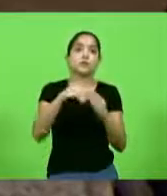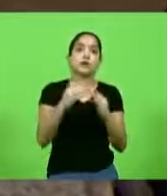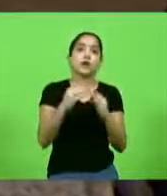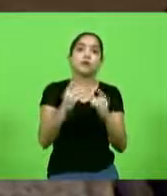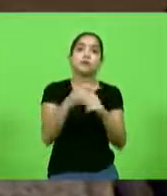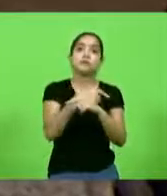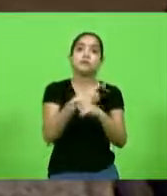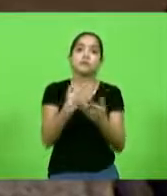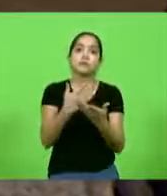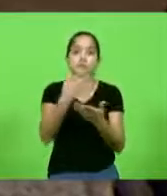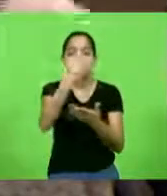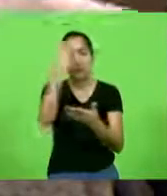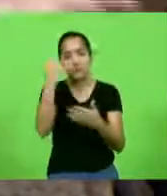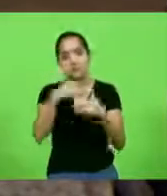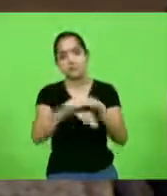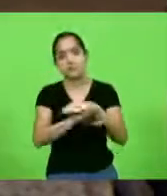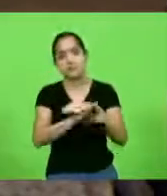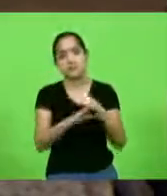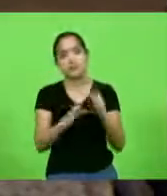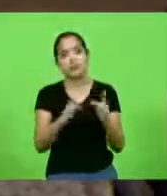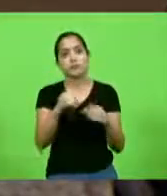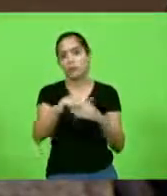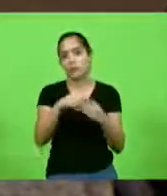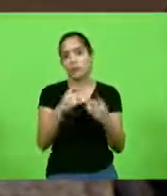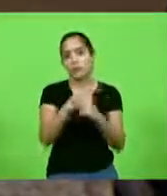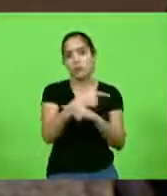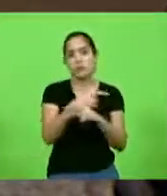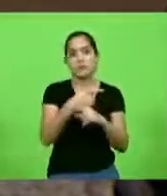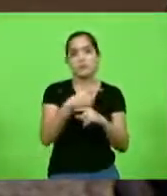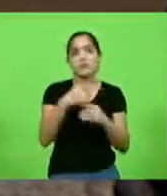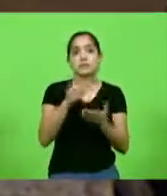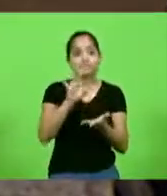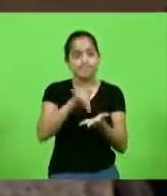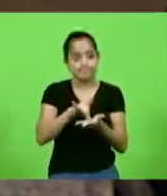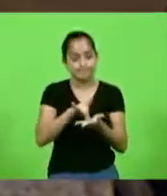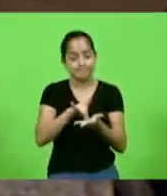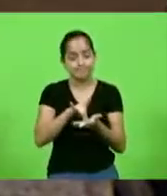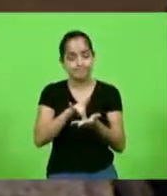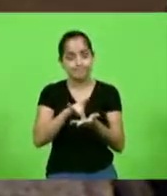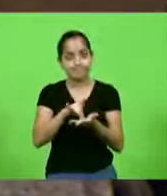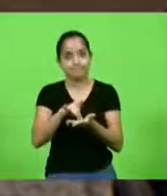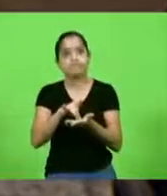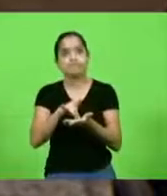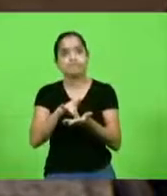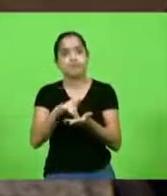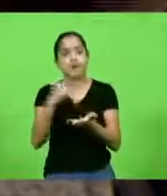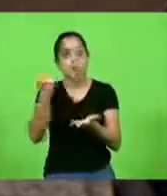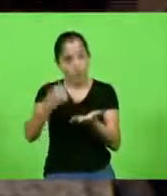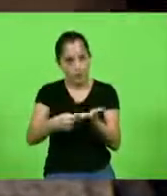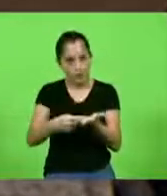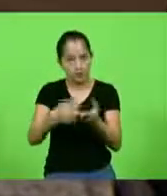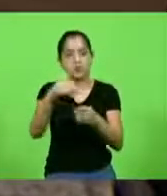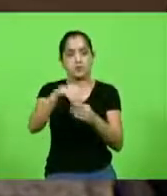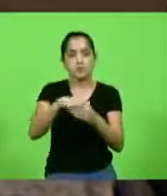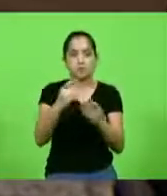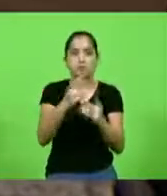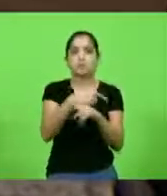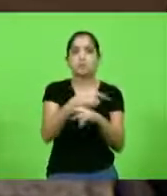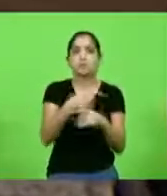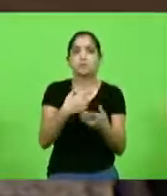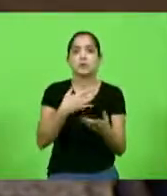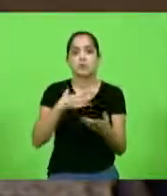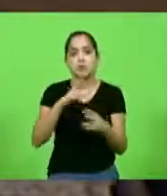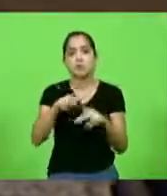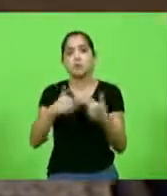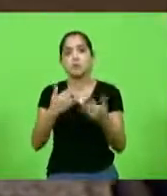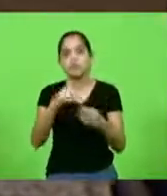for para ficar esquecido numa gaveta, vota contrário. Se for para, de fato, entrar em aplicação, temos que votar contrário. Por isso, meu voto